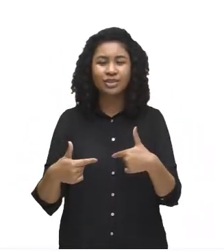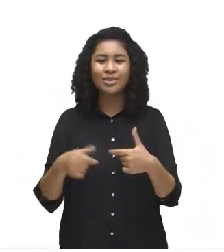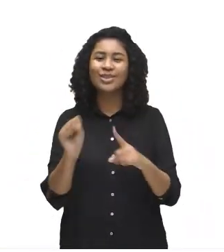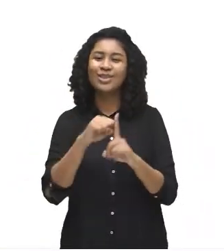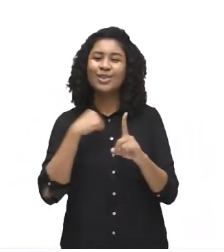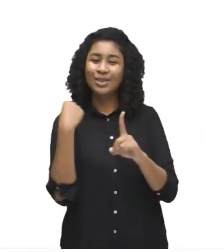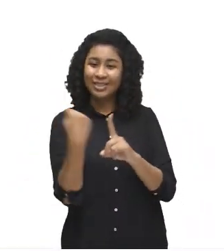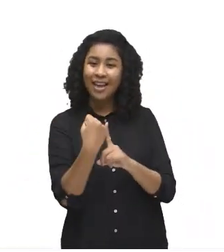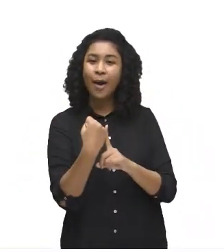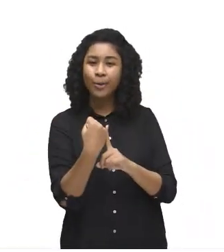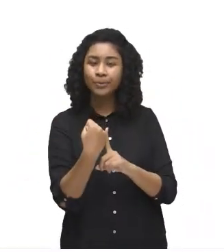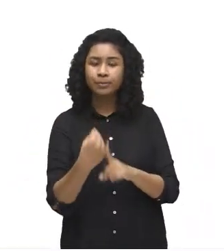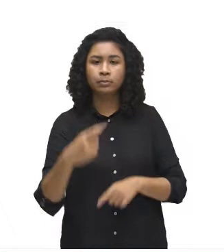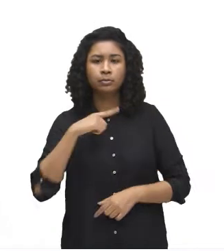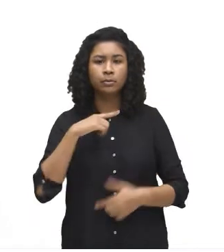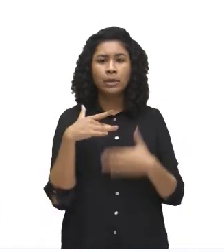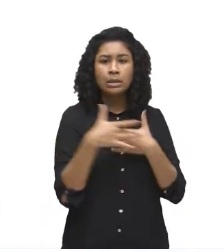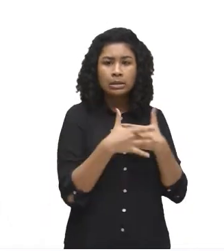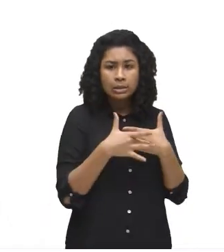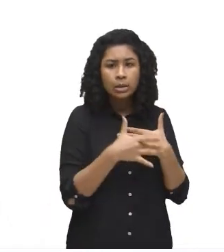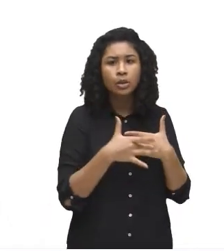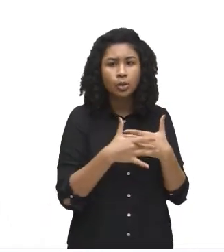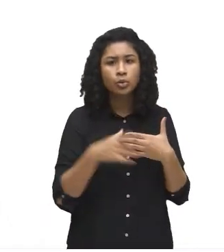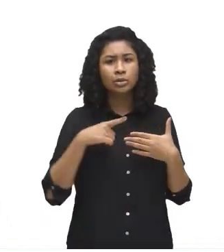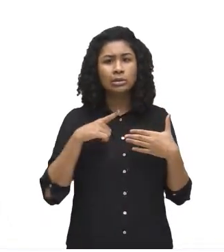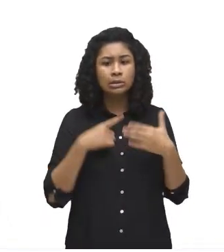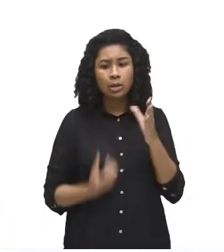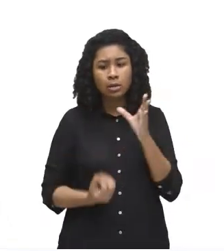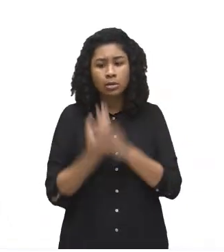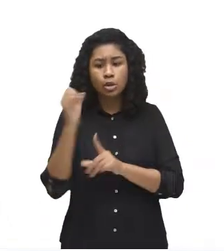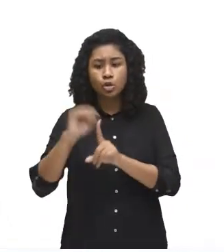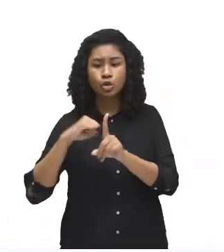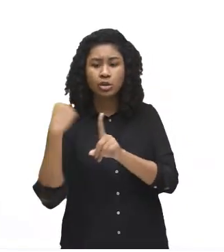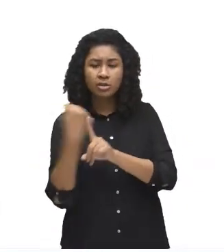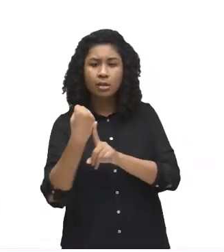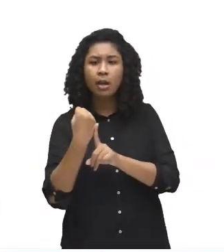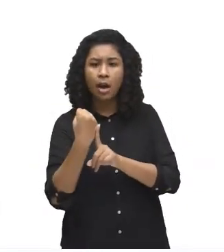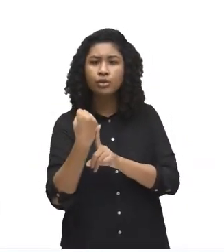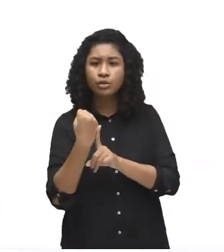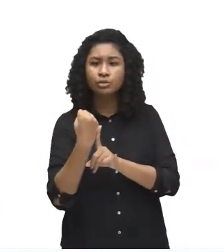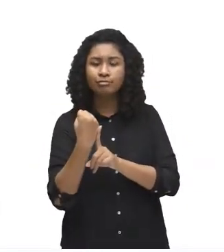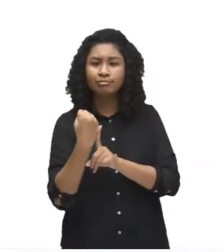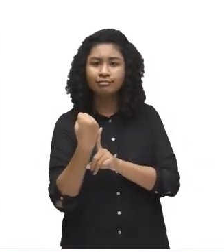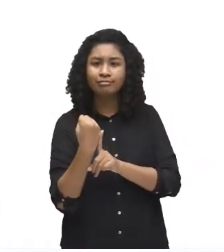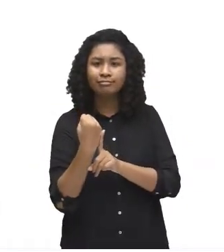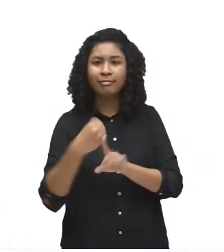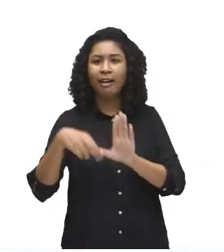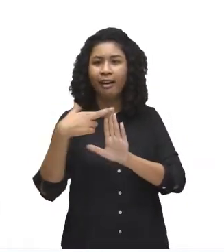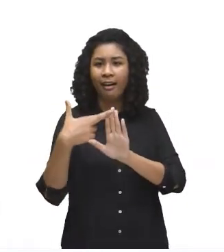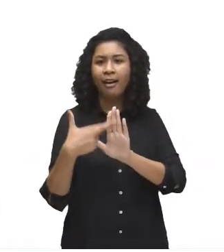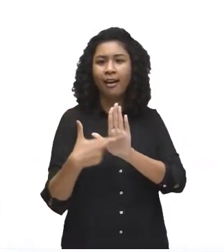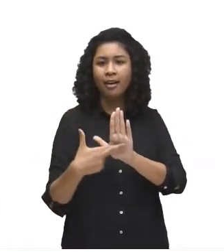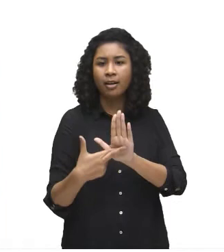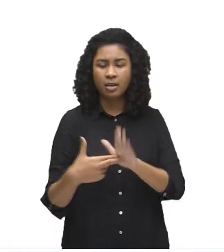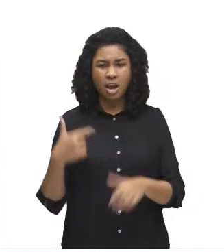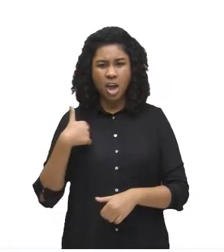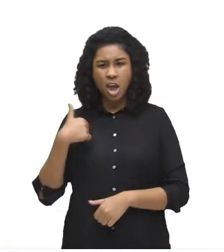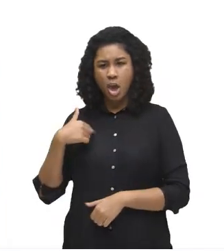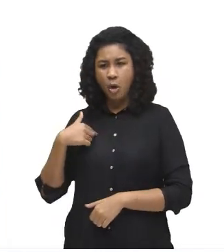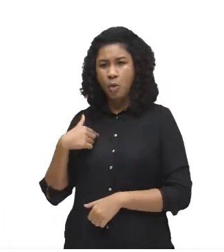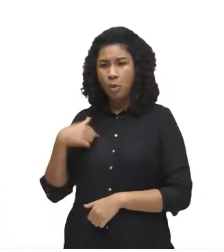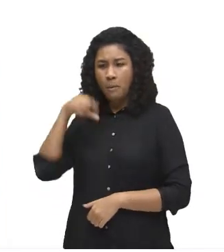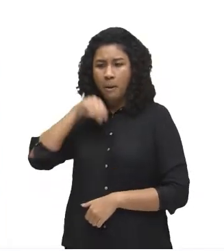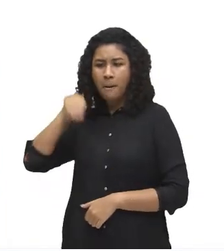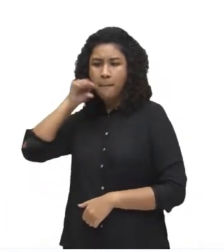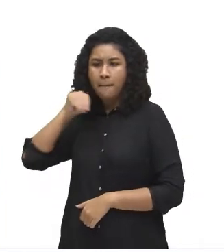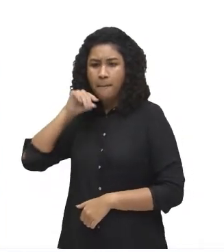signos regidos por regras construídas socialmente. Eu não utilizo sozinho, não posso falar que sozinho